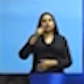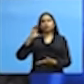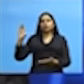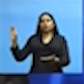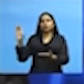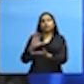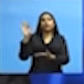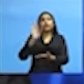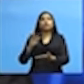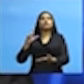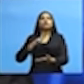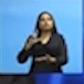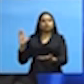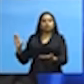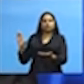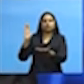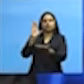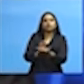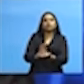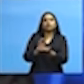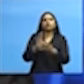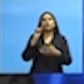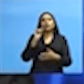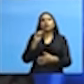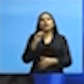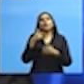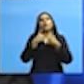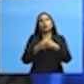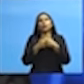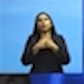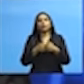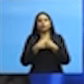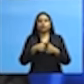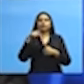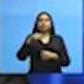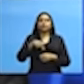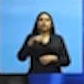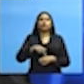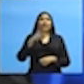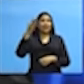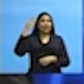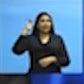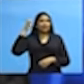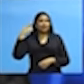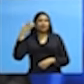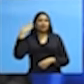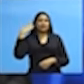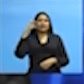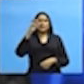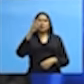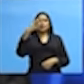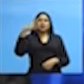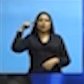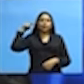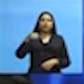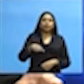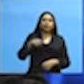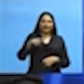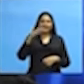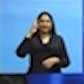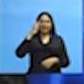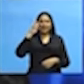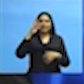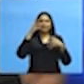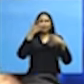federal. O maior investimento em transporte público da história do Amazonas foi de 53 milhões de reais no Expresso. O